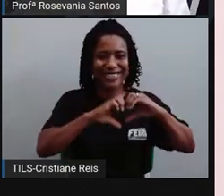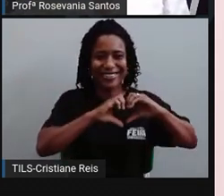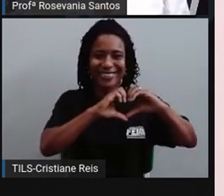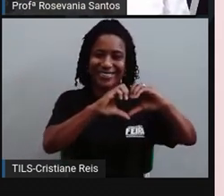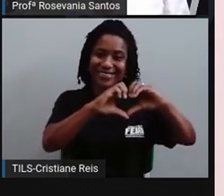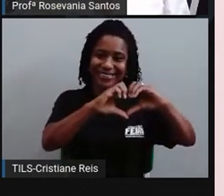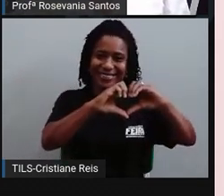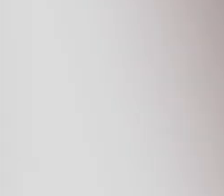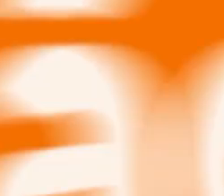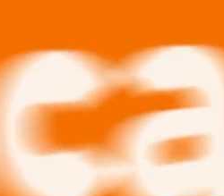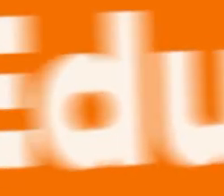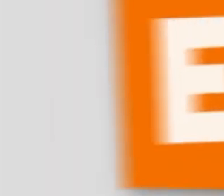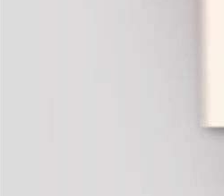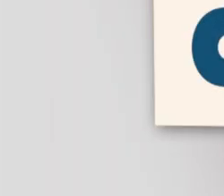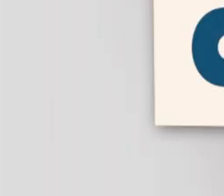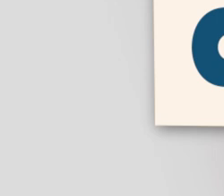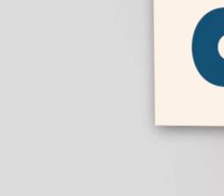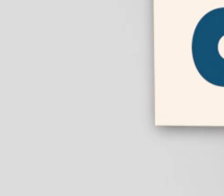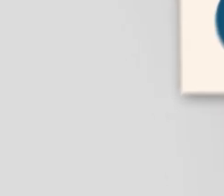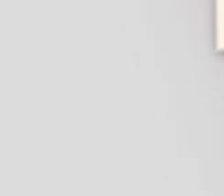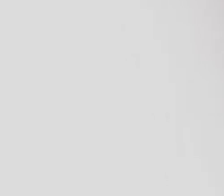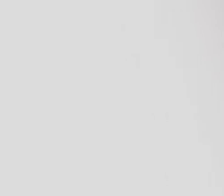Tchau.